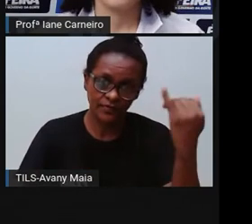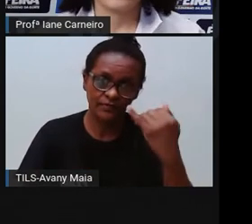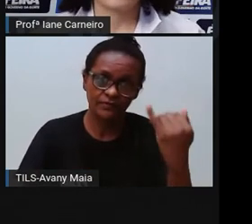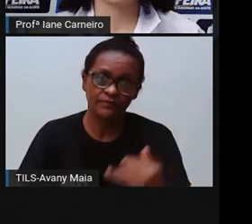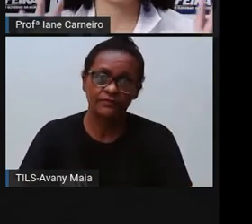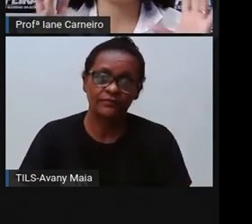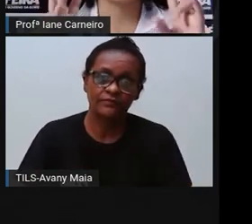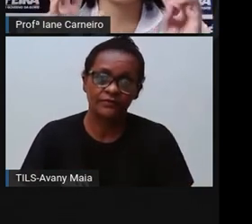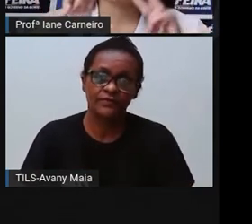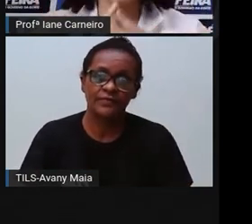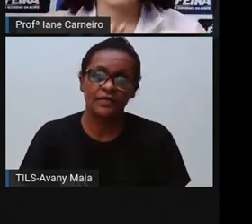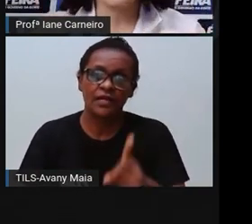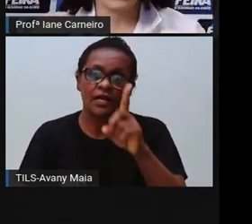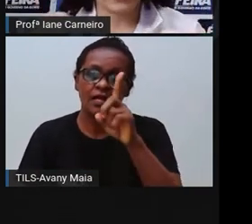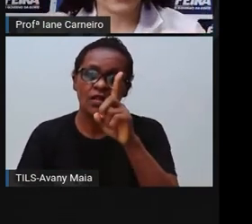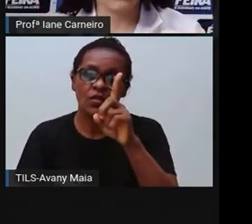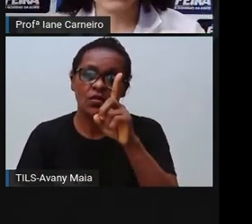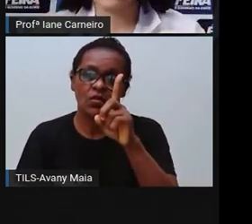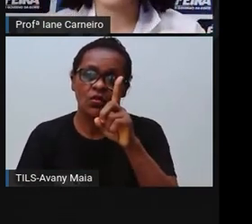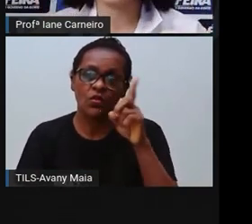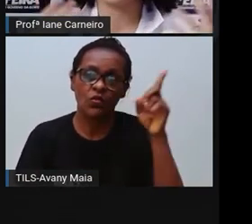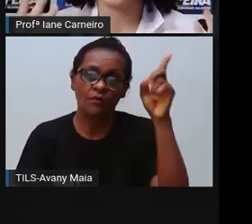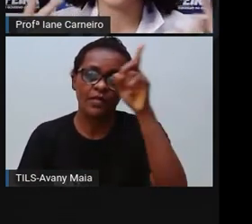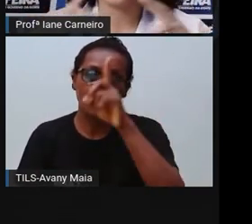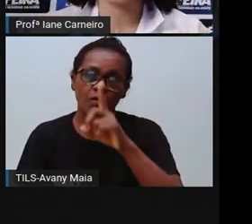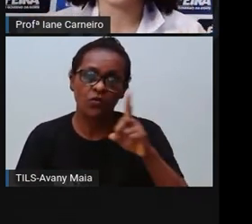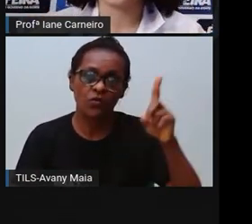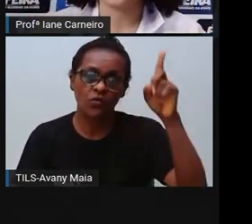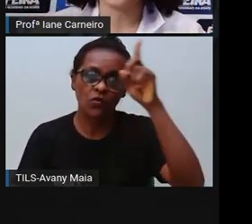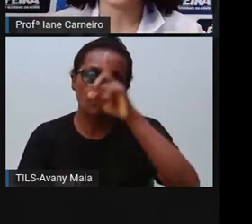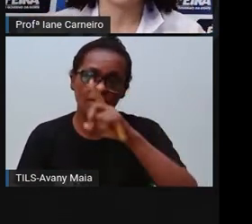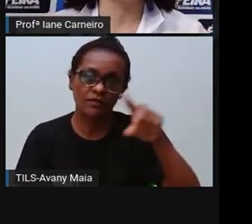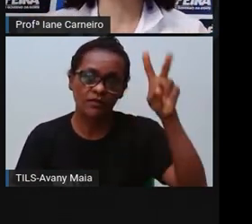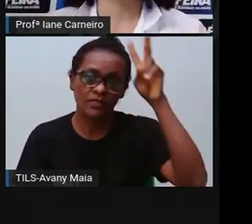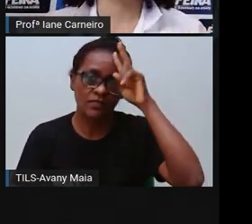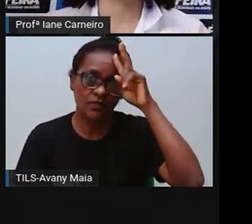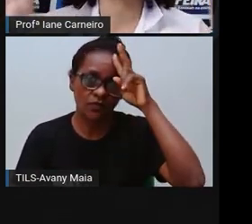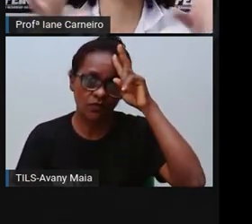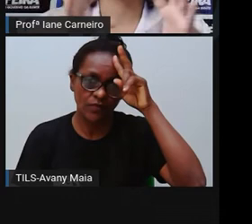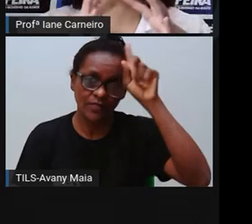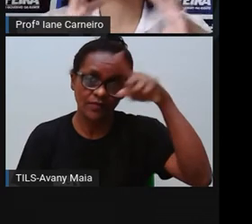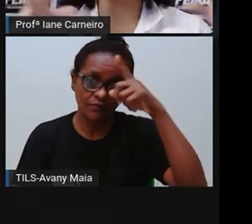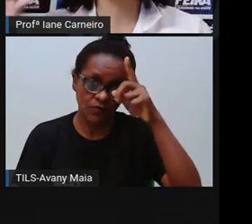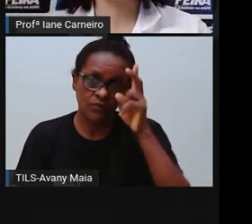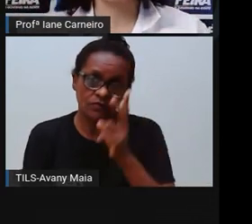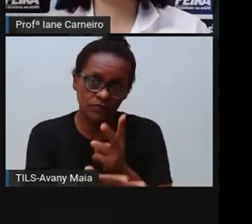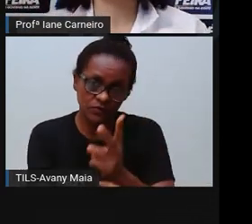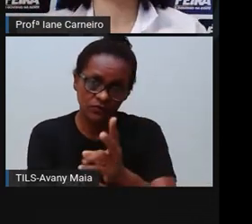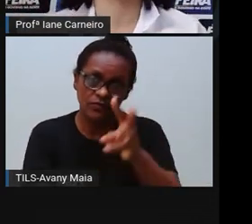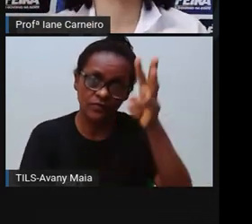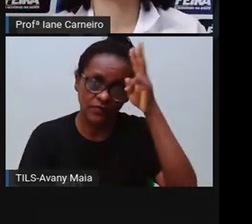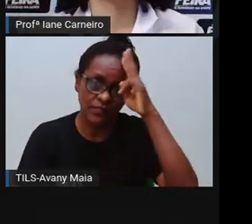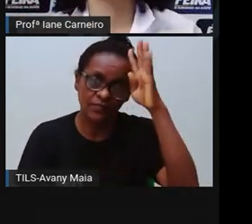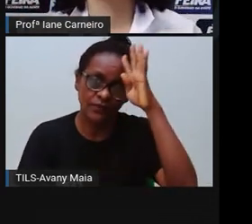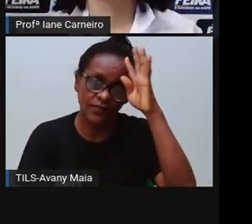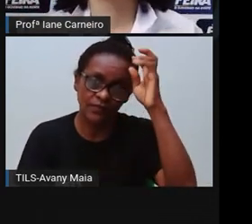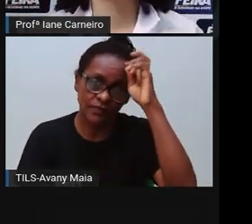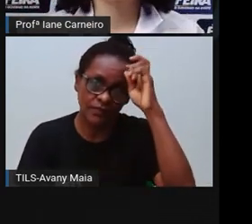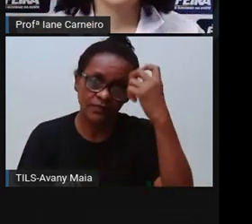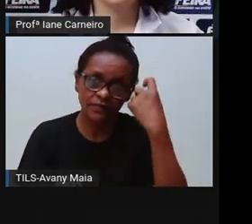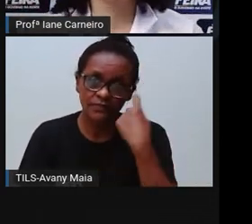ó. A Pró fez aqui com 2 dias da semana, mas vocês vão fazer só com 2 dias? Não, vocês vão colocar todos os dias da semana. Então,